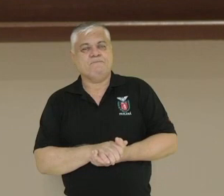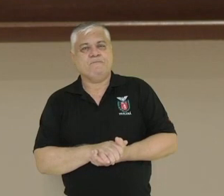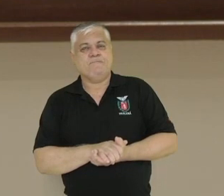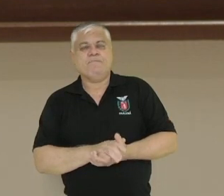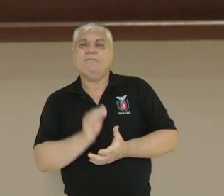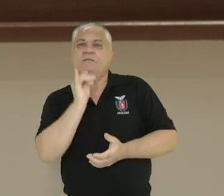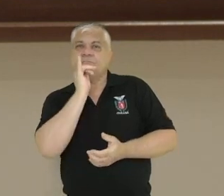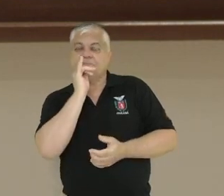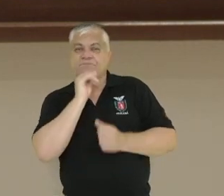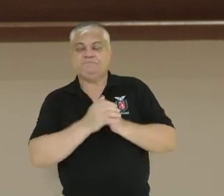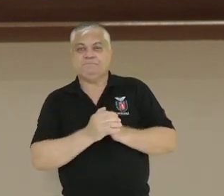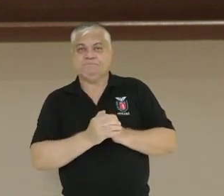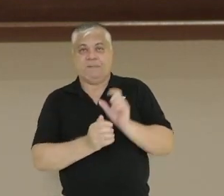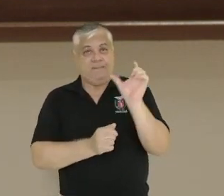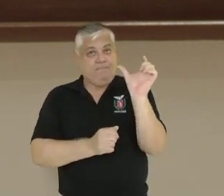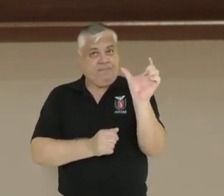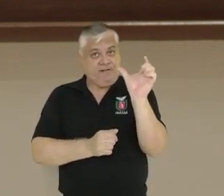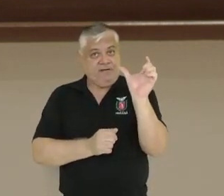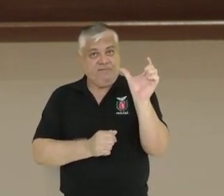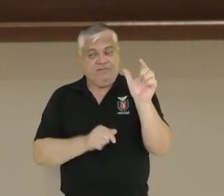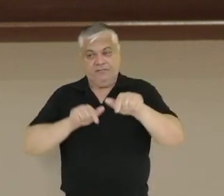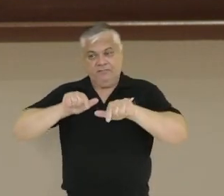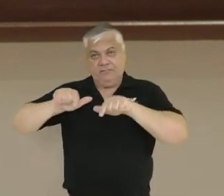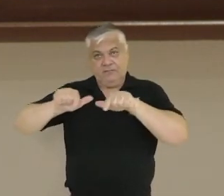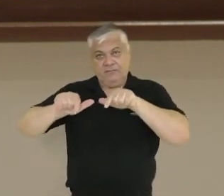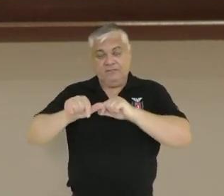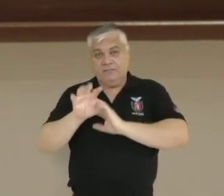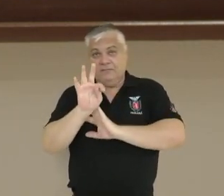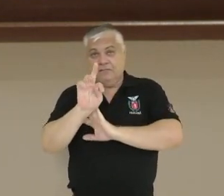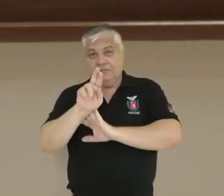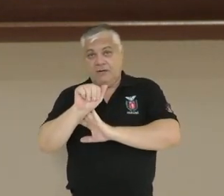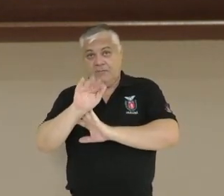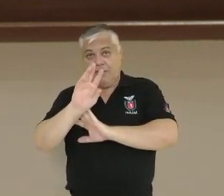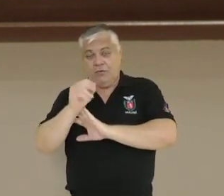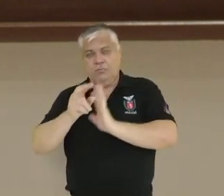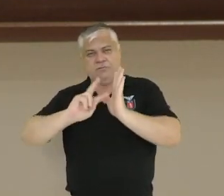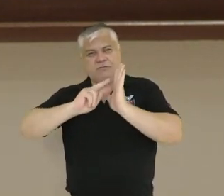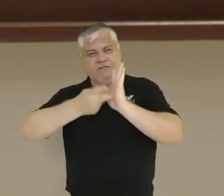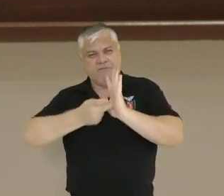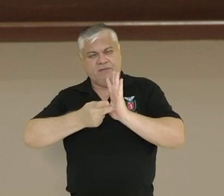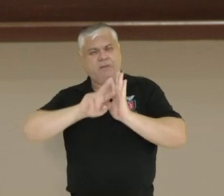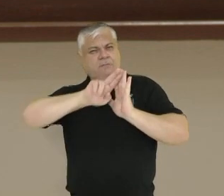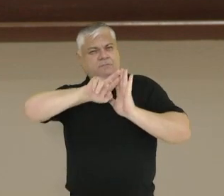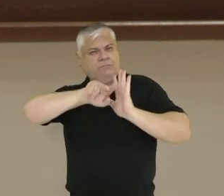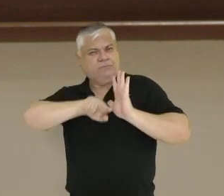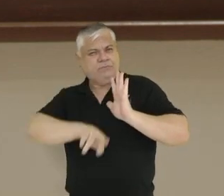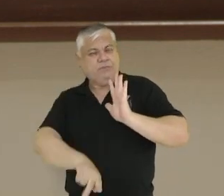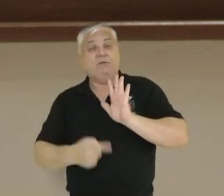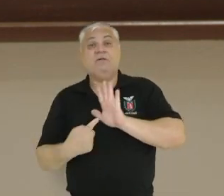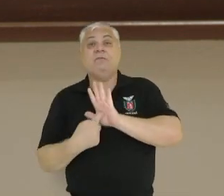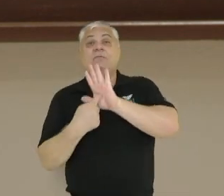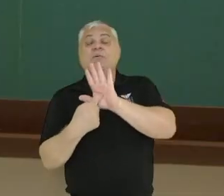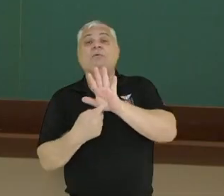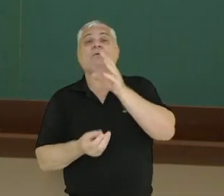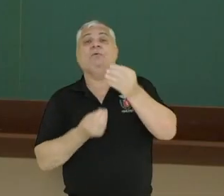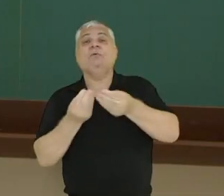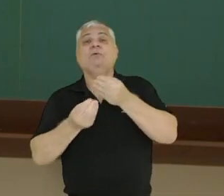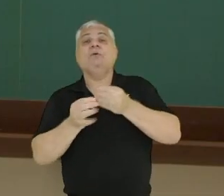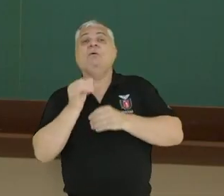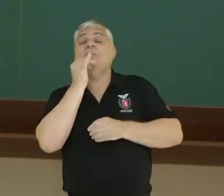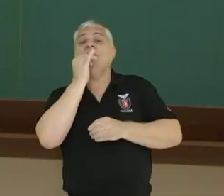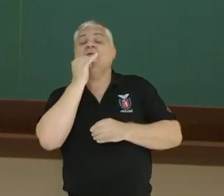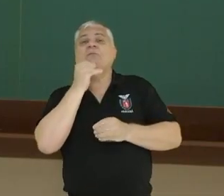Então, o conceito de trabalho, ele vai assumir diferentes significados, porém aqui nós vamos abordar um